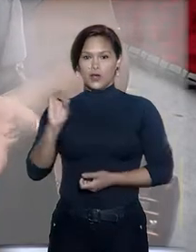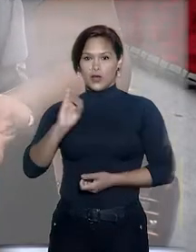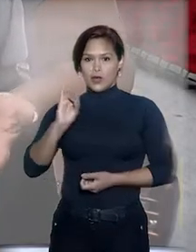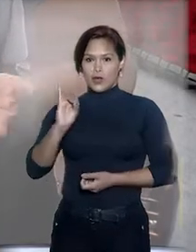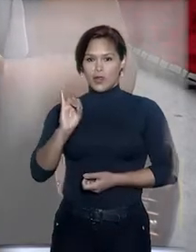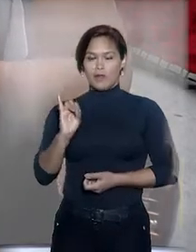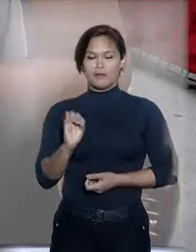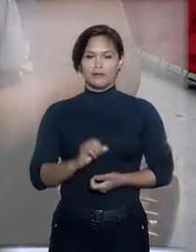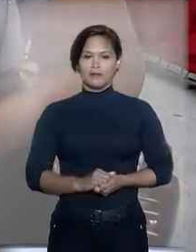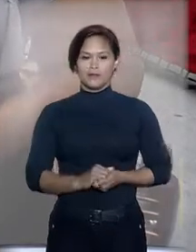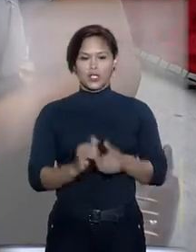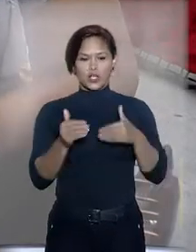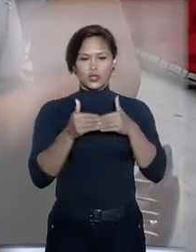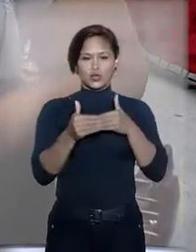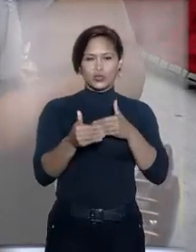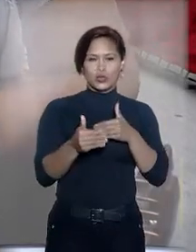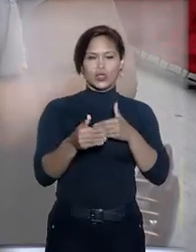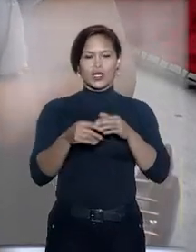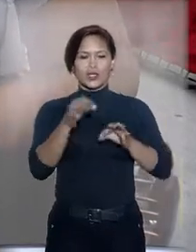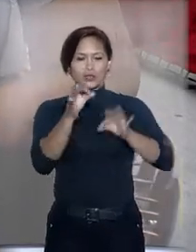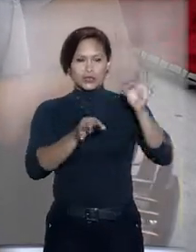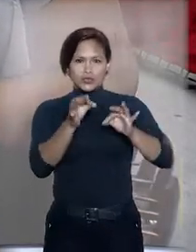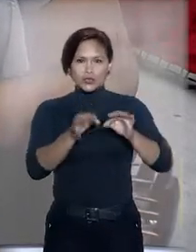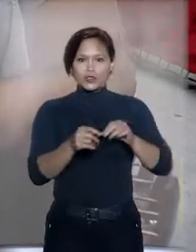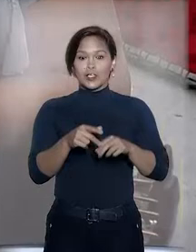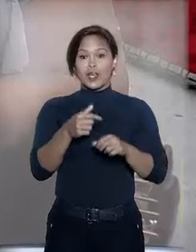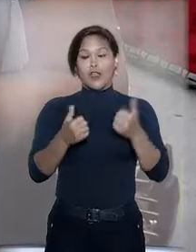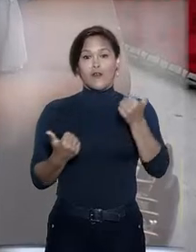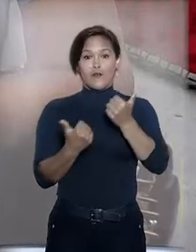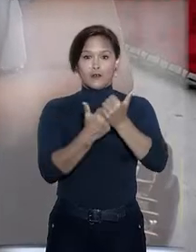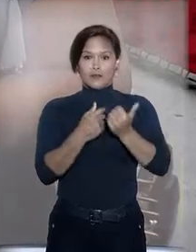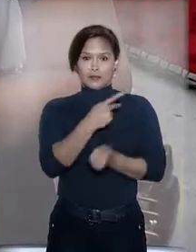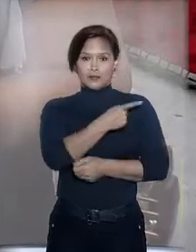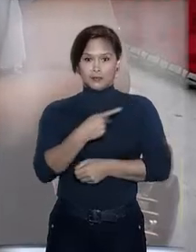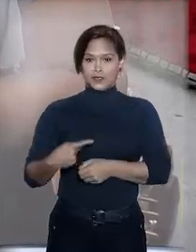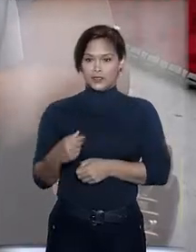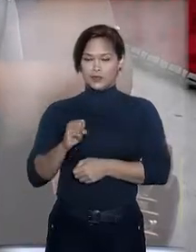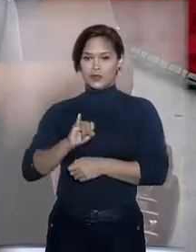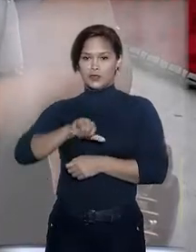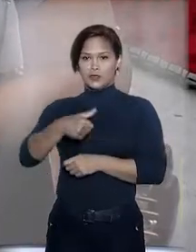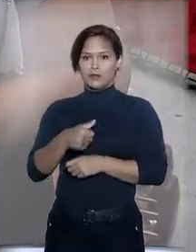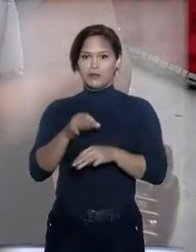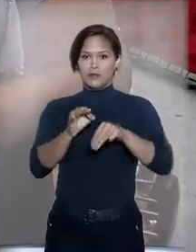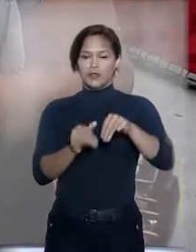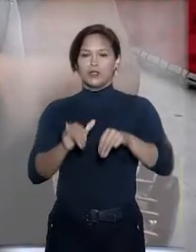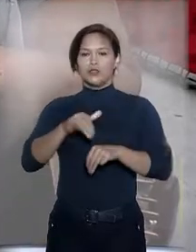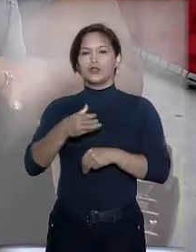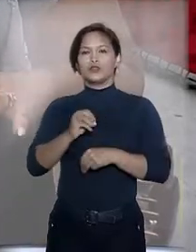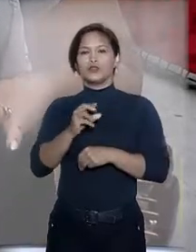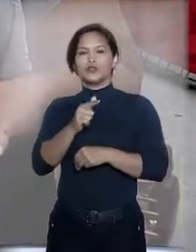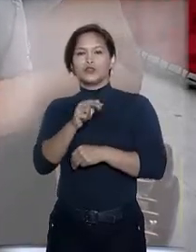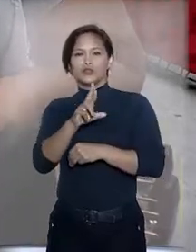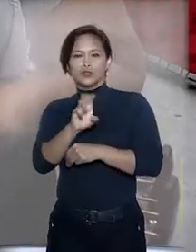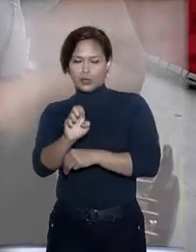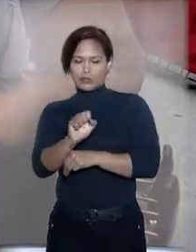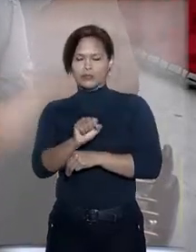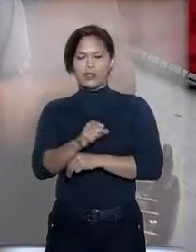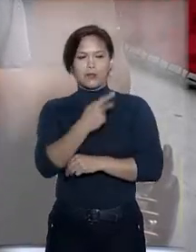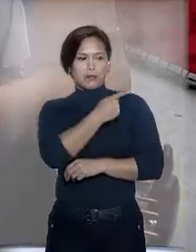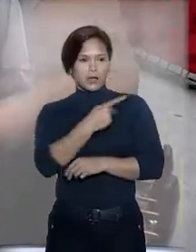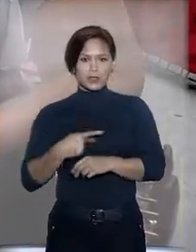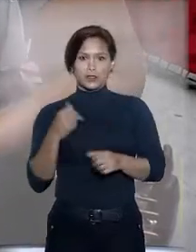Olá! Durante o plantão judiciário, o vice-presidente do STJ, ministro Jorge Mussi, no exercício da